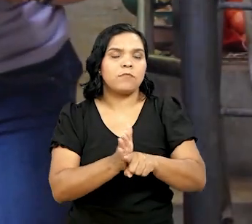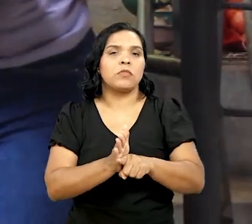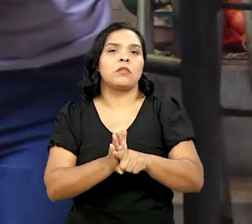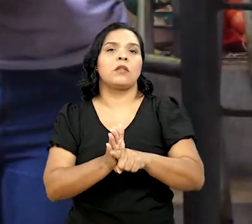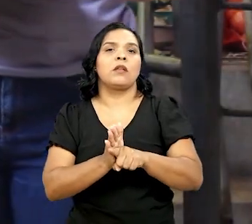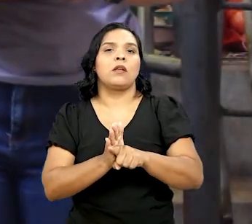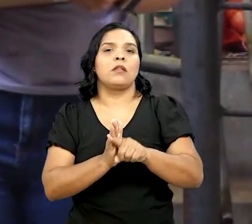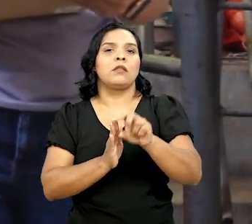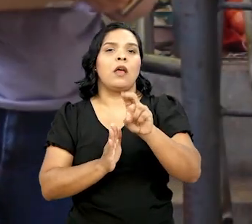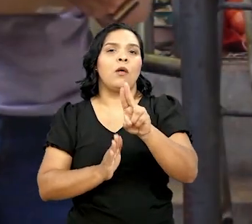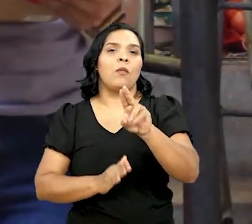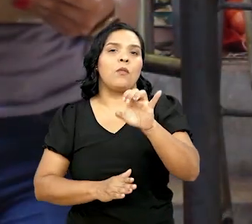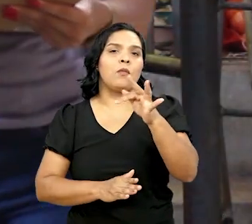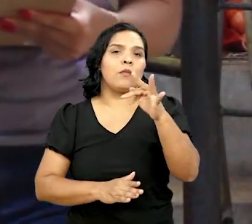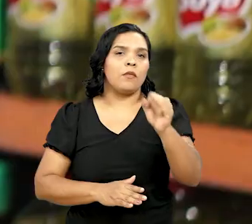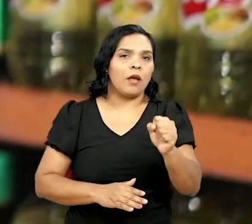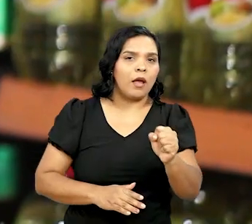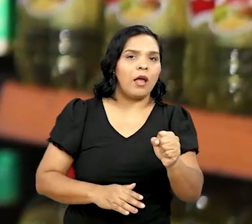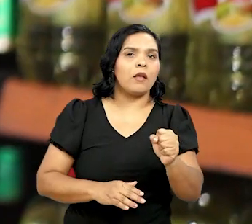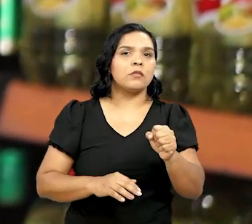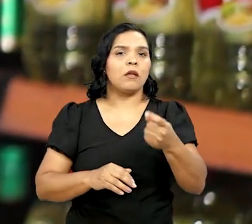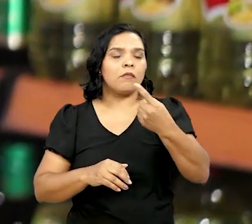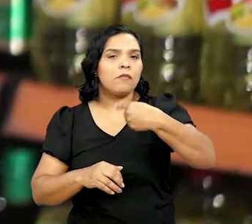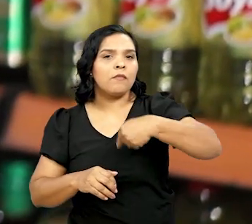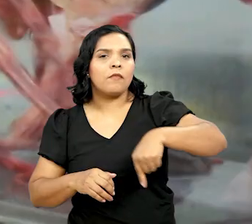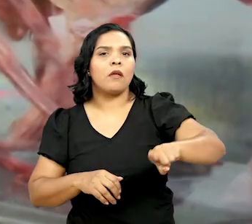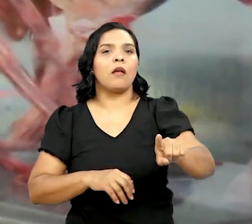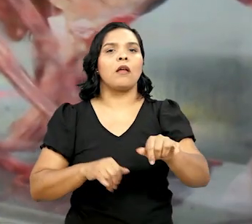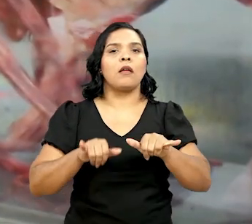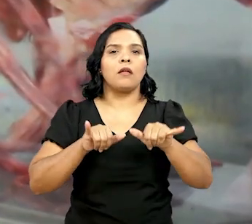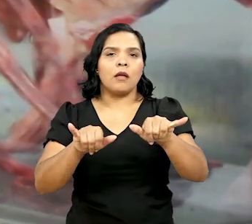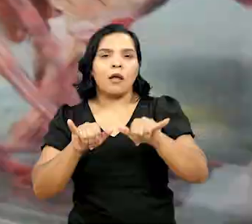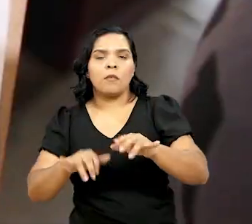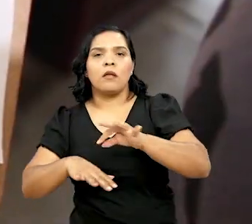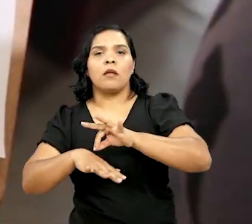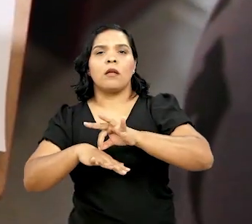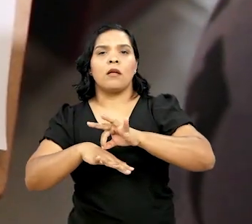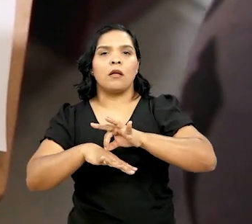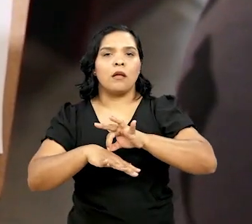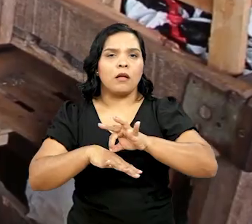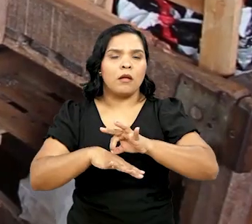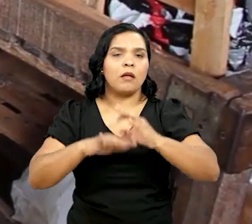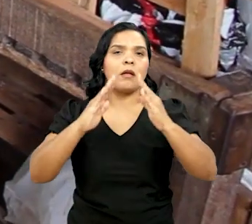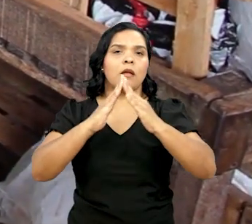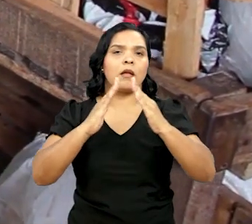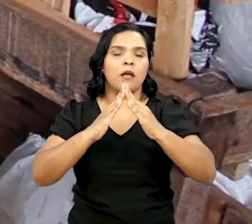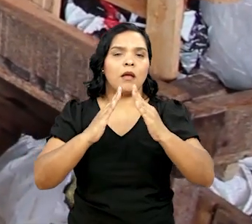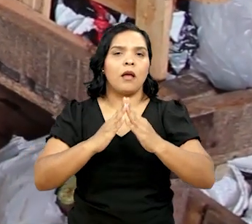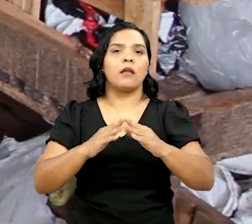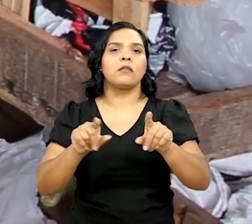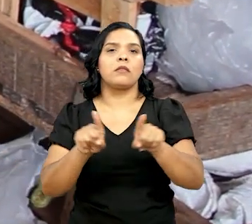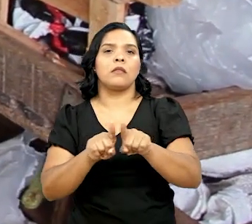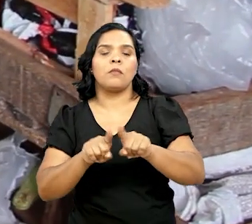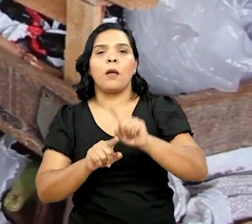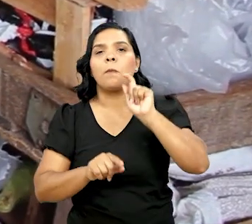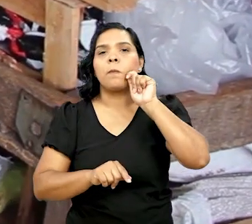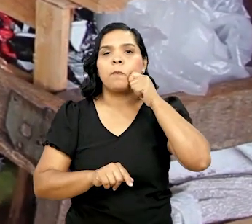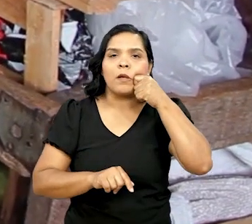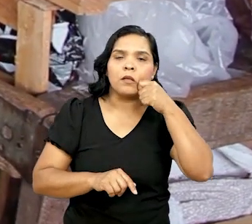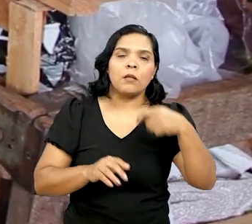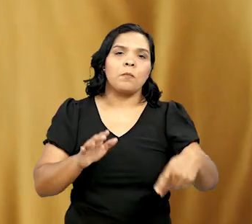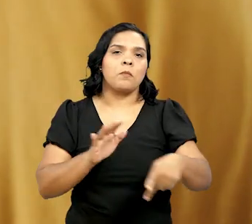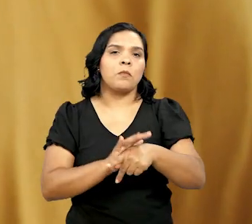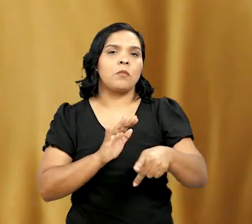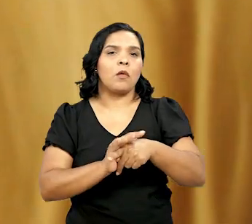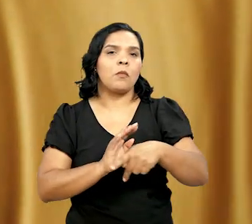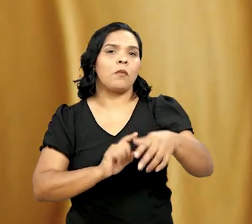Universidade Estadual de Feira de Santana percorrem supermercados, açougues, padarias e o centro de abastecimento de Feira de